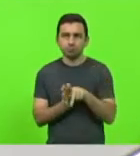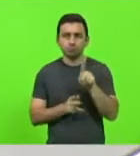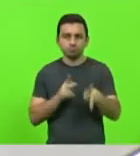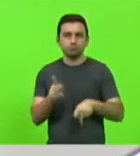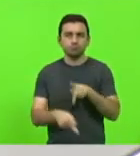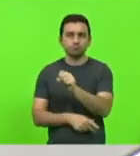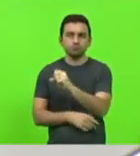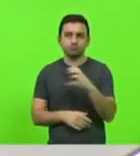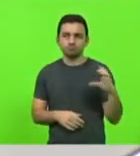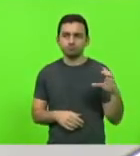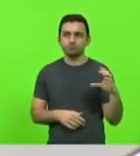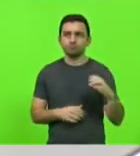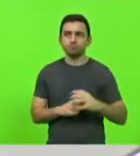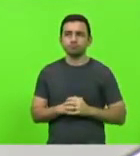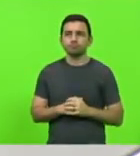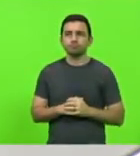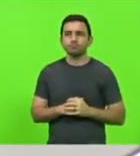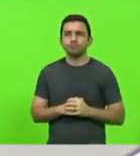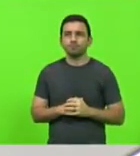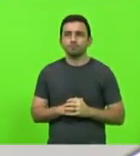catarinense.